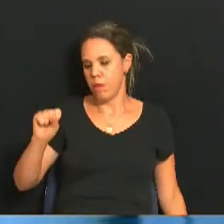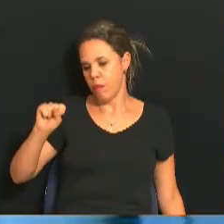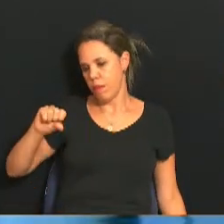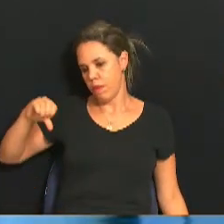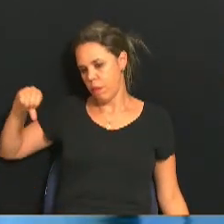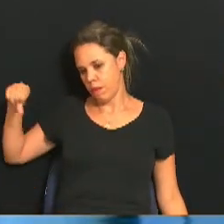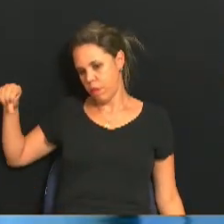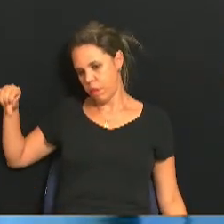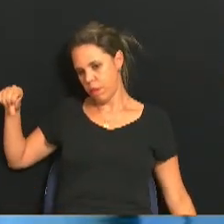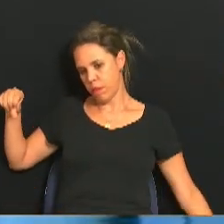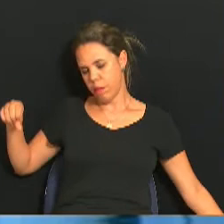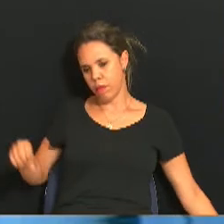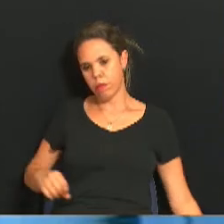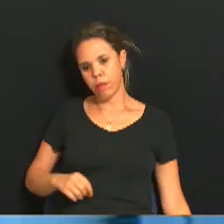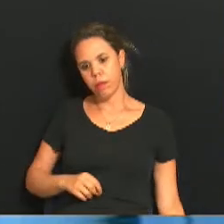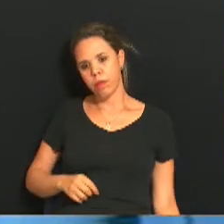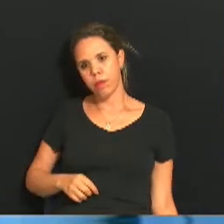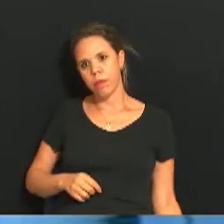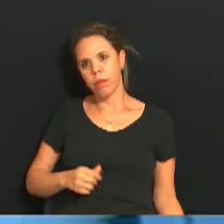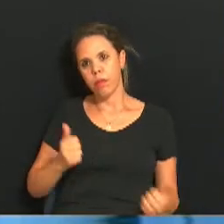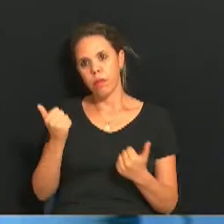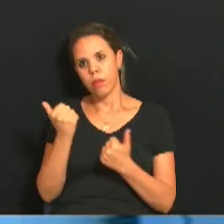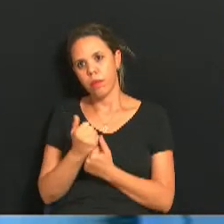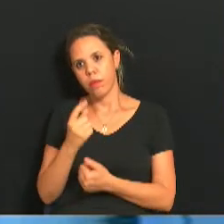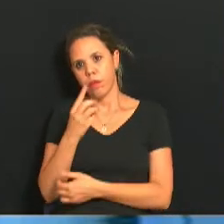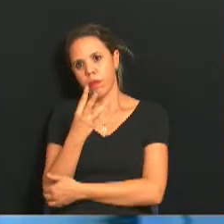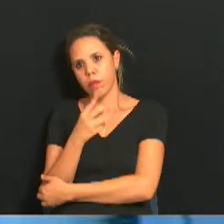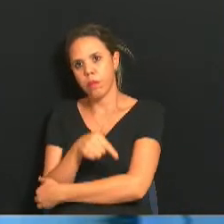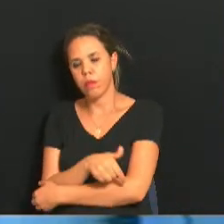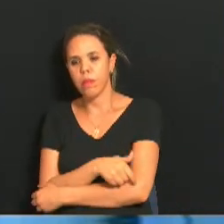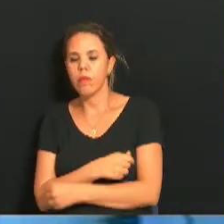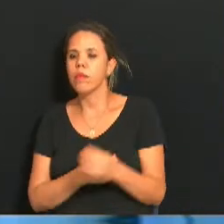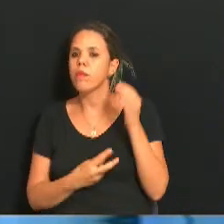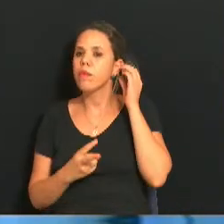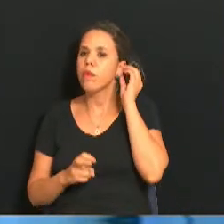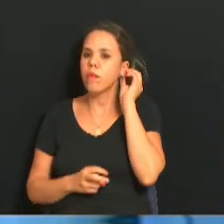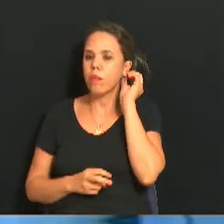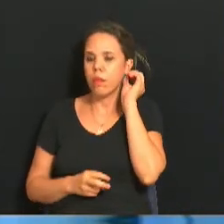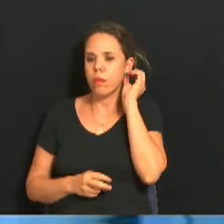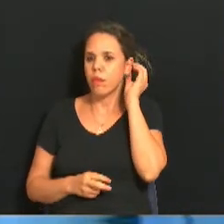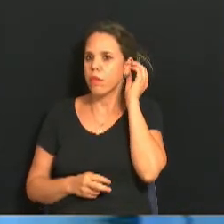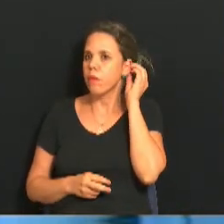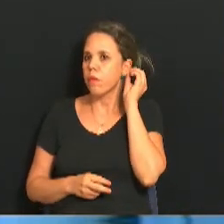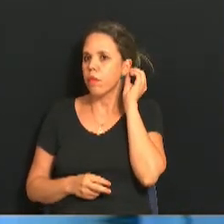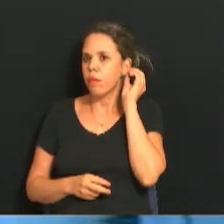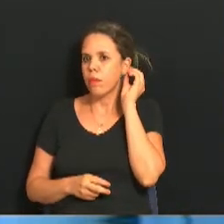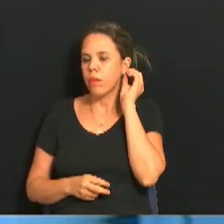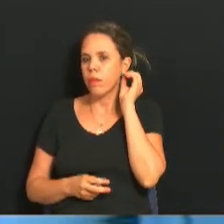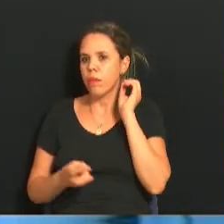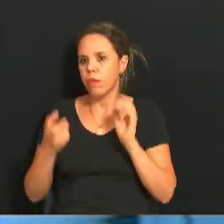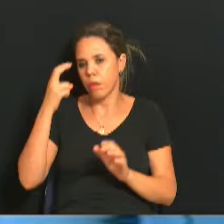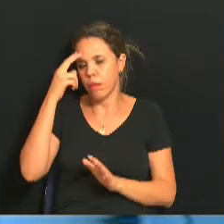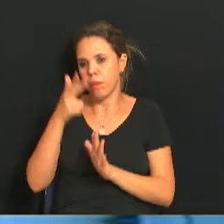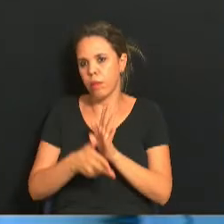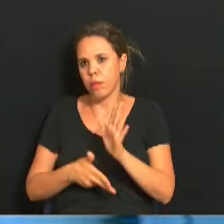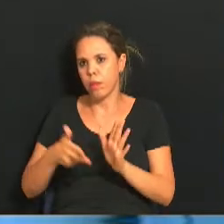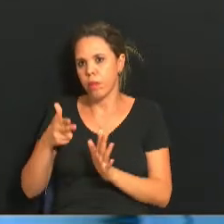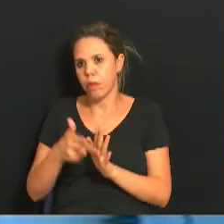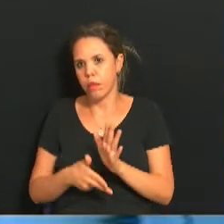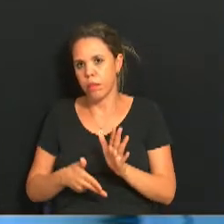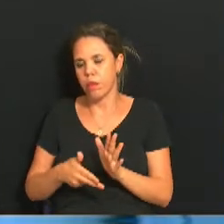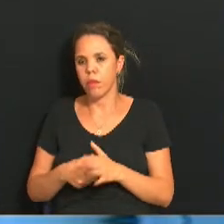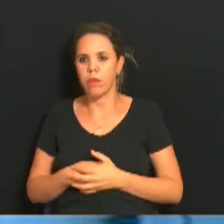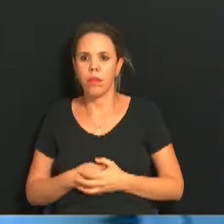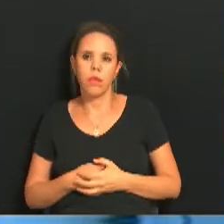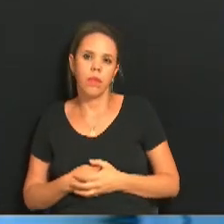dado pela zero passa 97/2015 institui o plástico próximo viário da